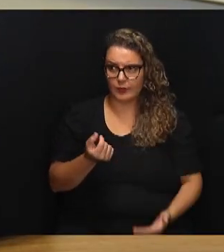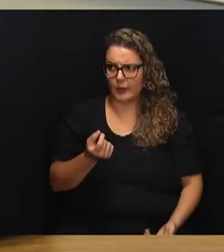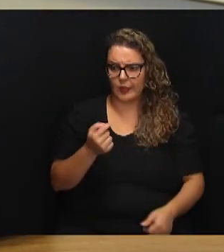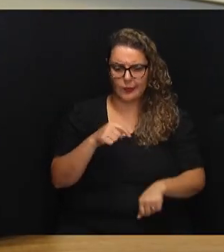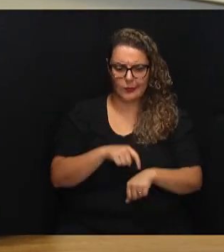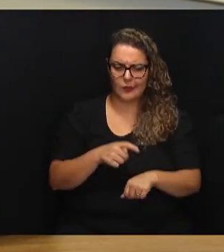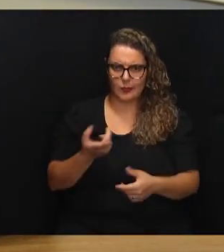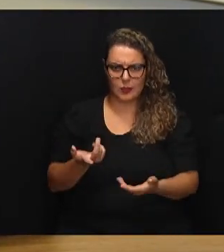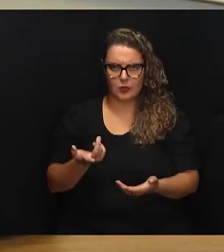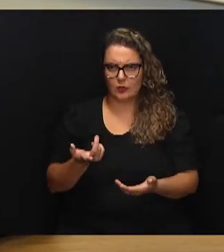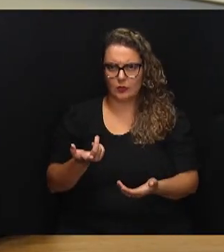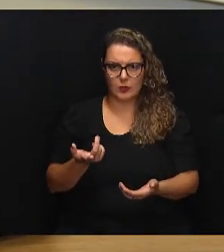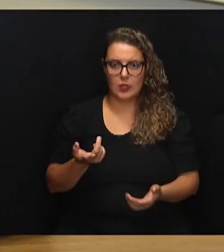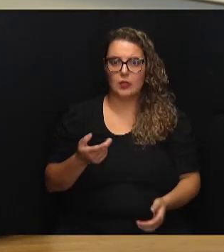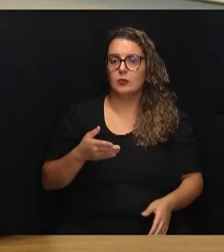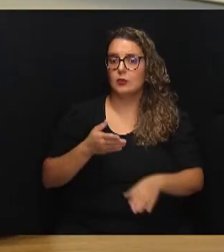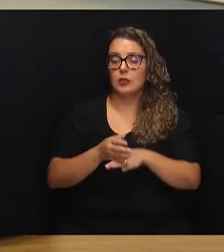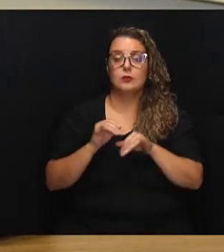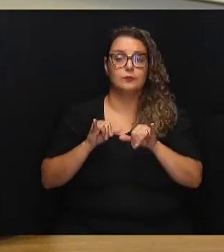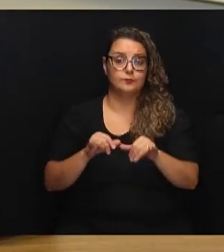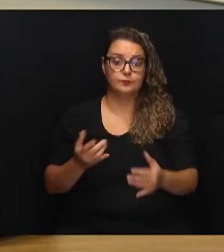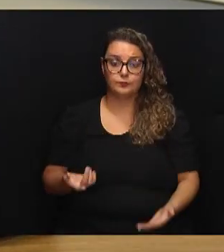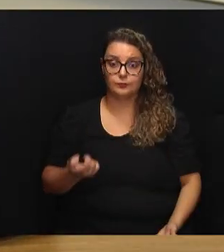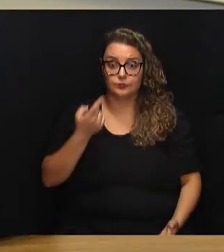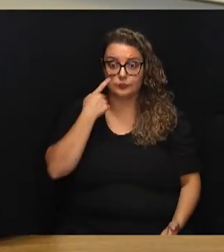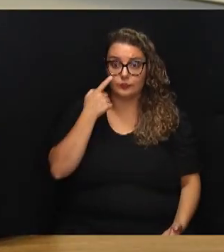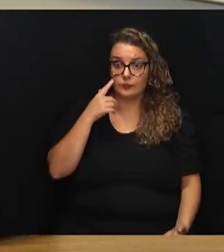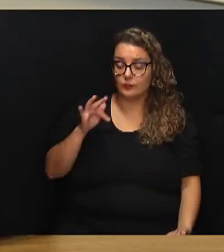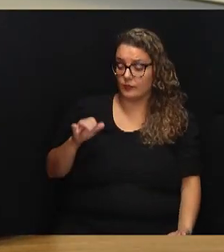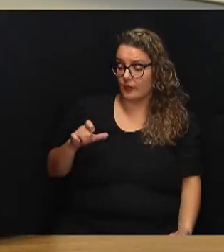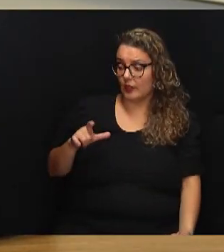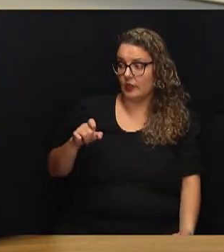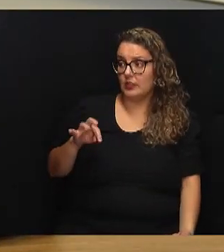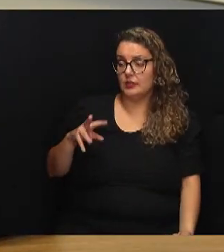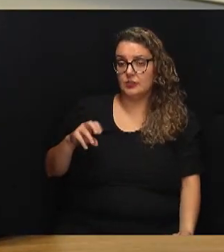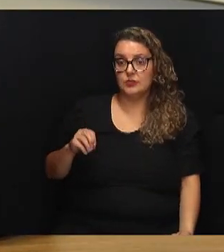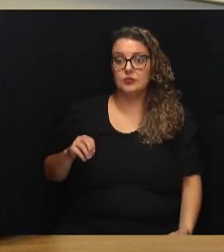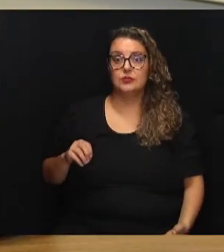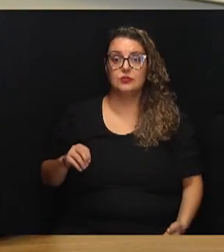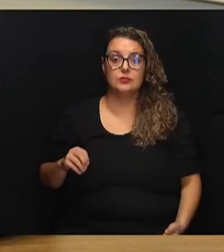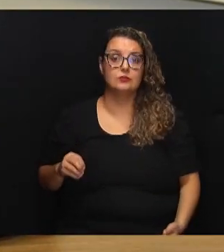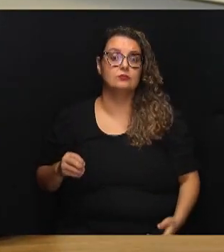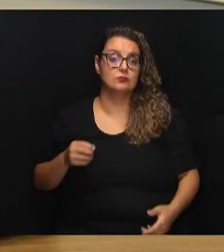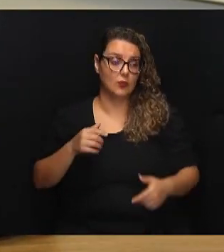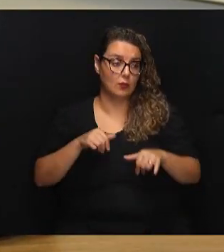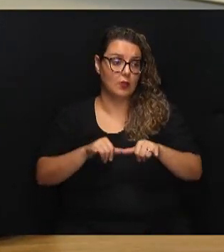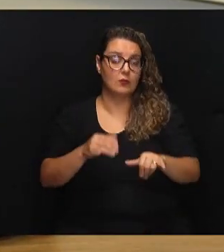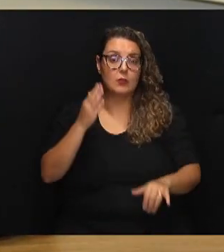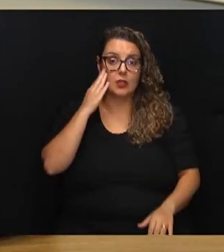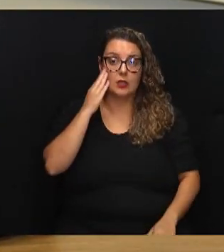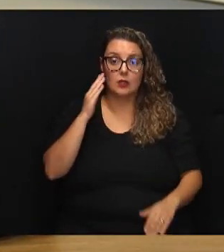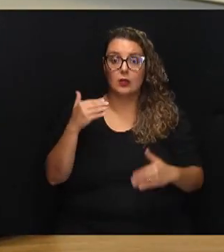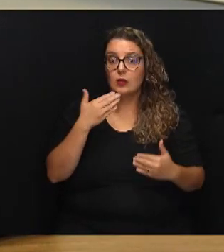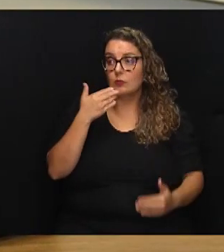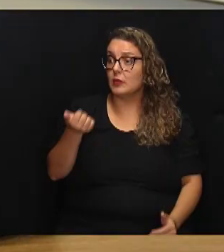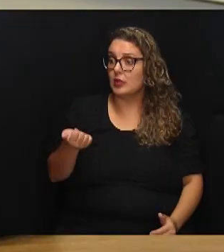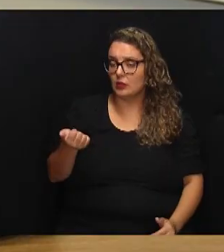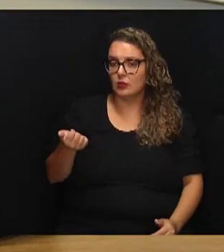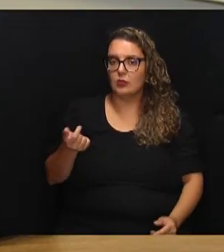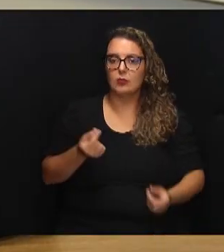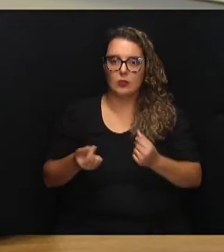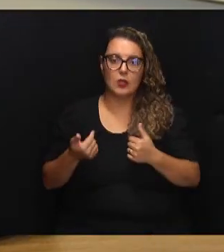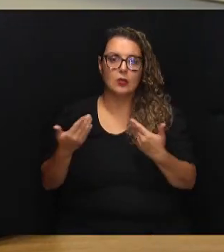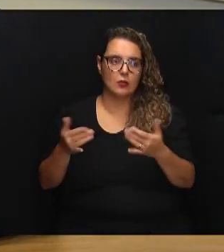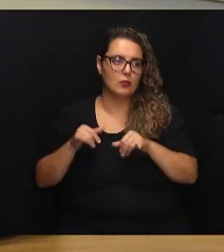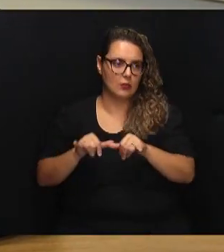cliques eu consigo entrar no site do mercado, ver o folhetinho digital ali do mercado para entender quais são os preços melhores em quais